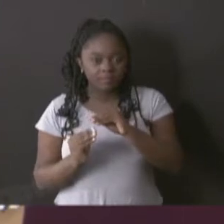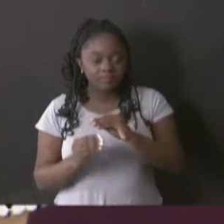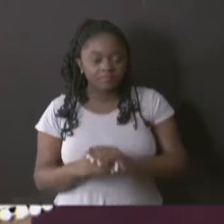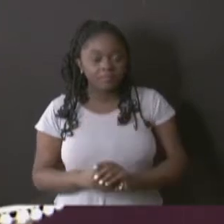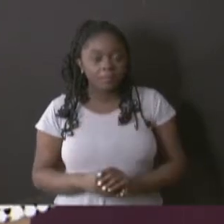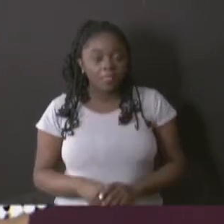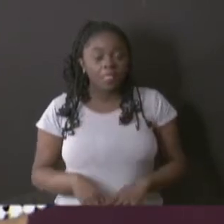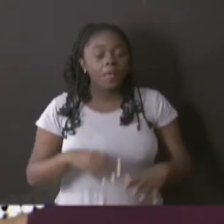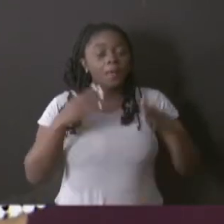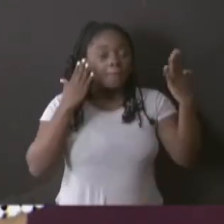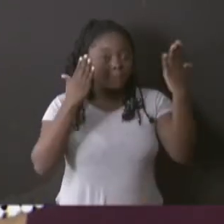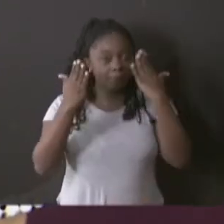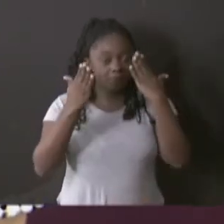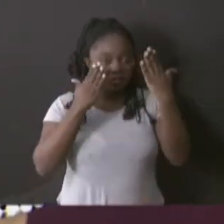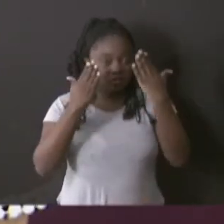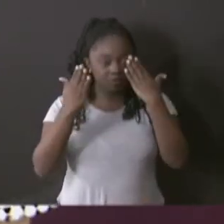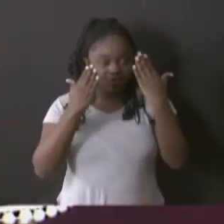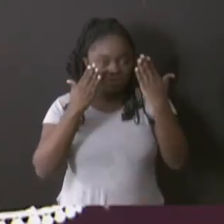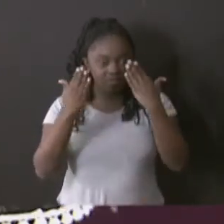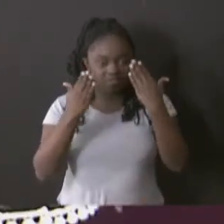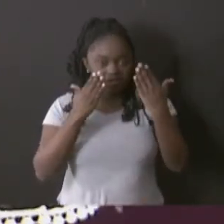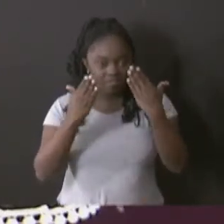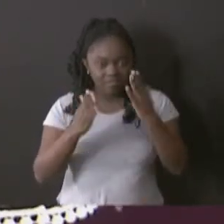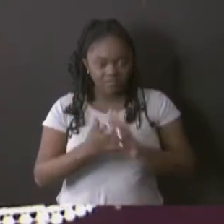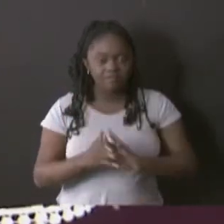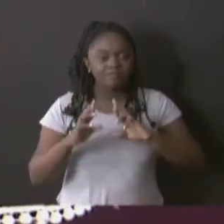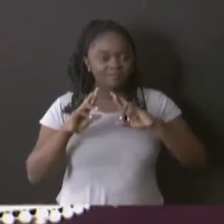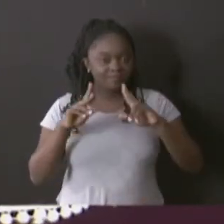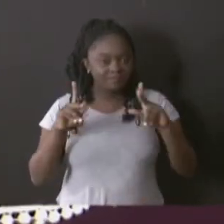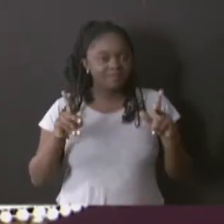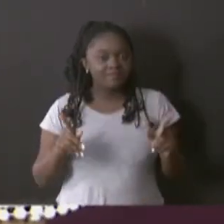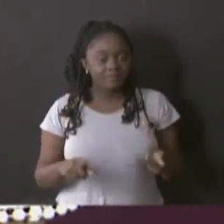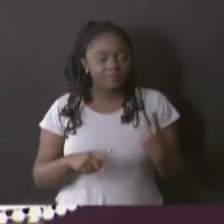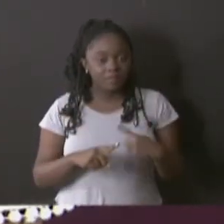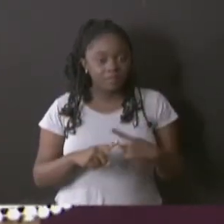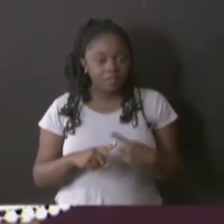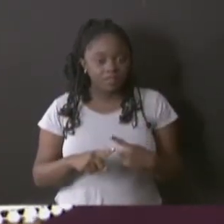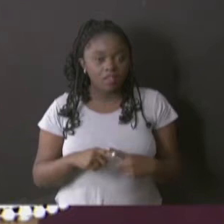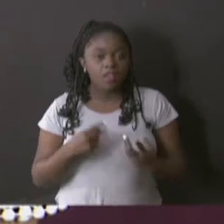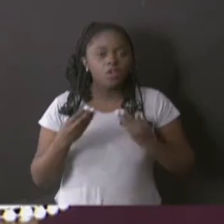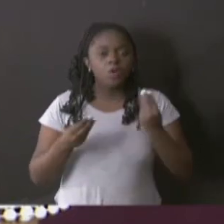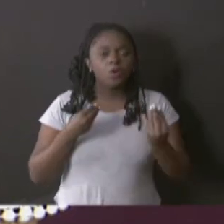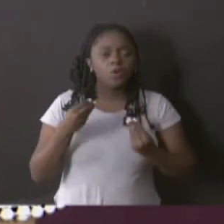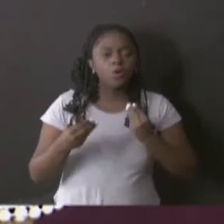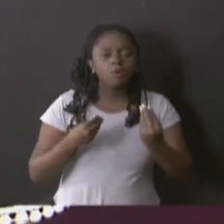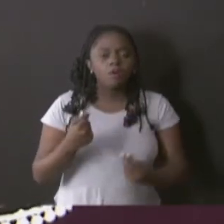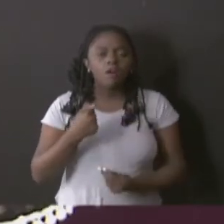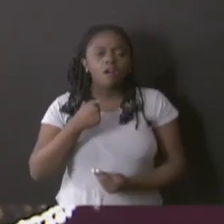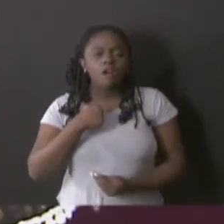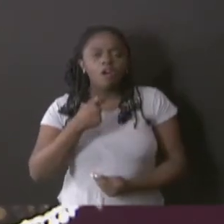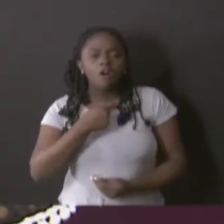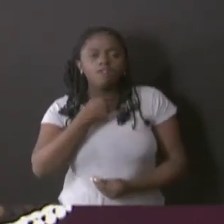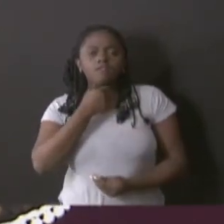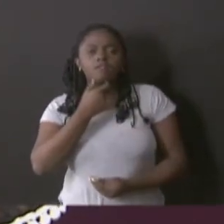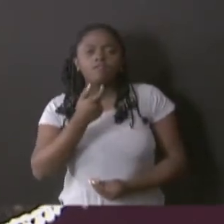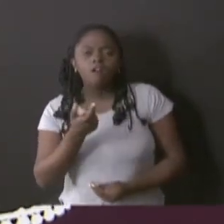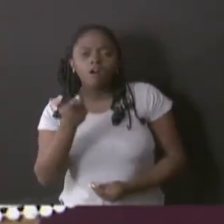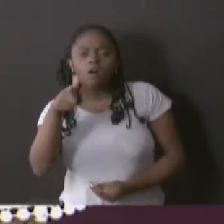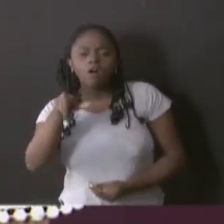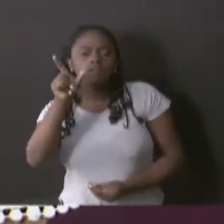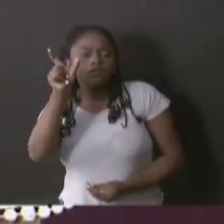Para a psicologia, isso não se encaixa muito bem, porque como que eu coloco voz em outra